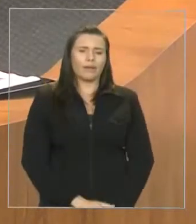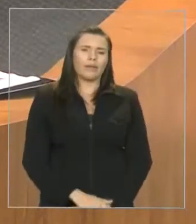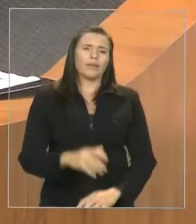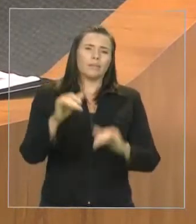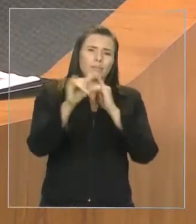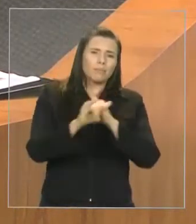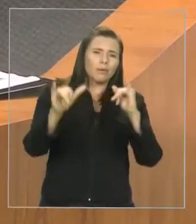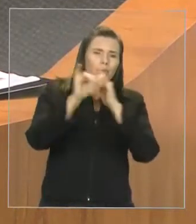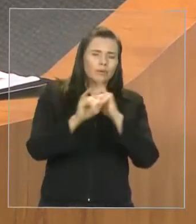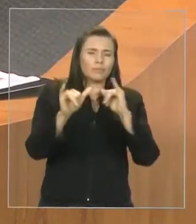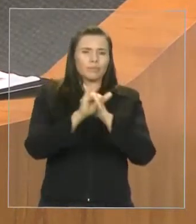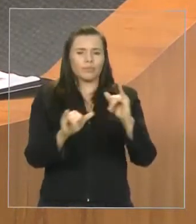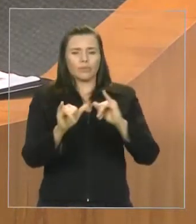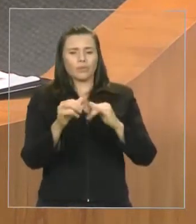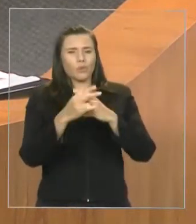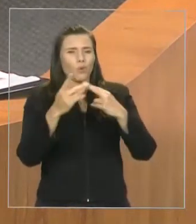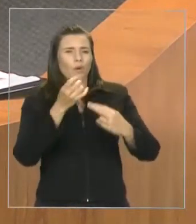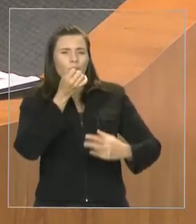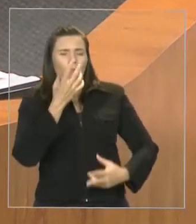jornais?